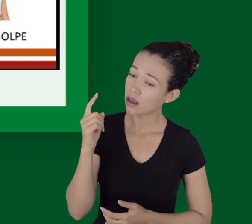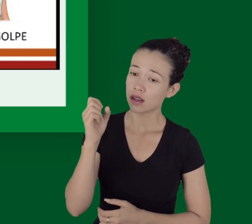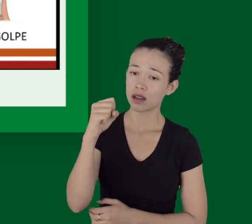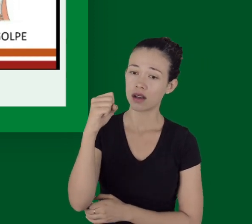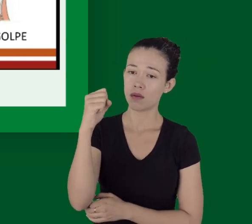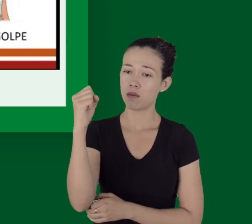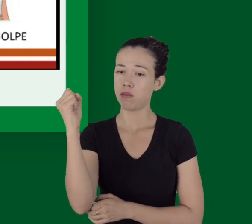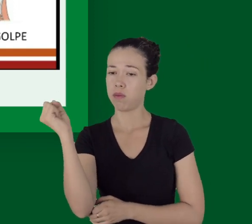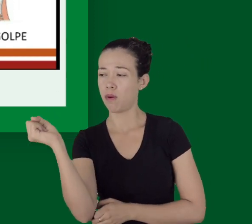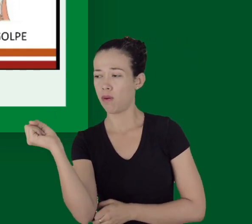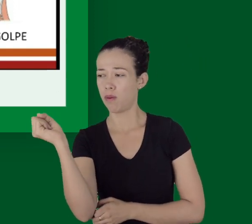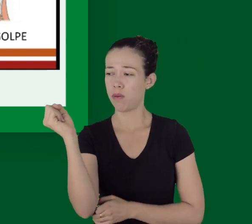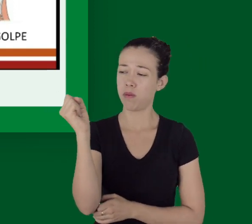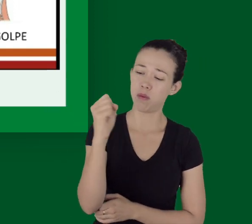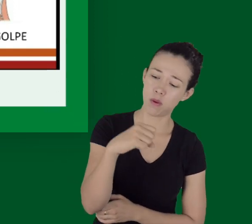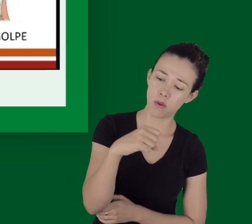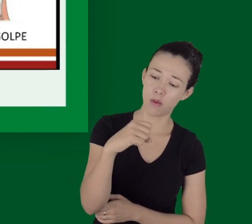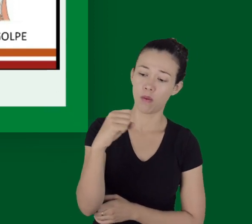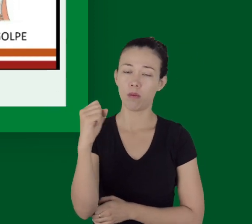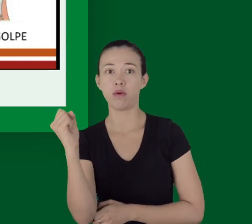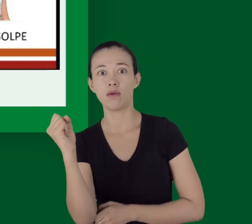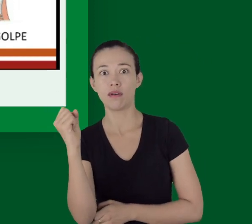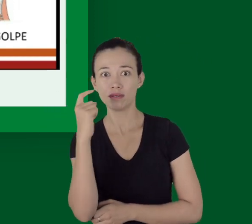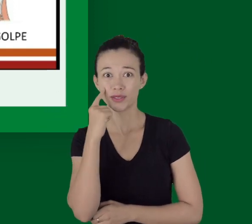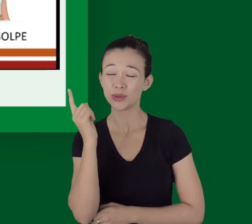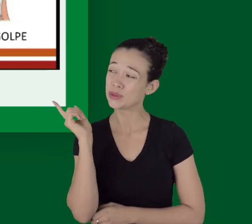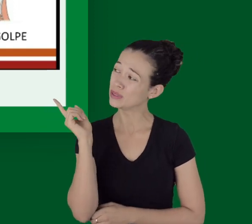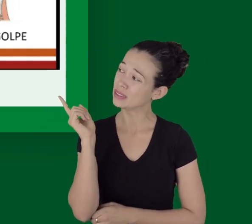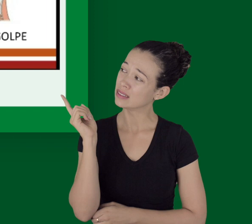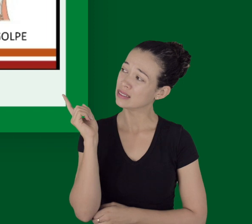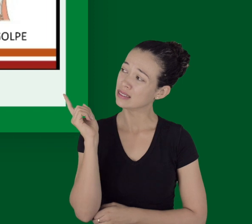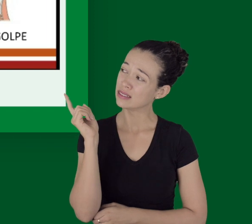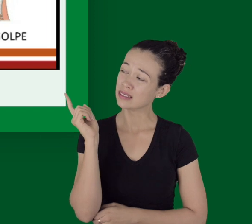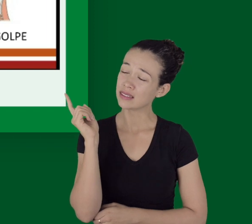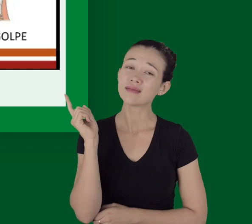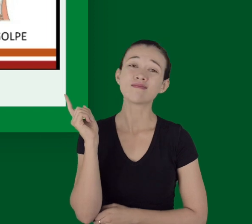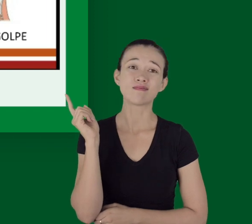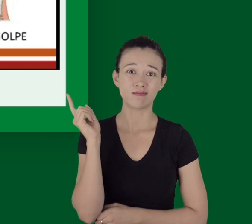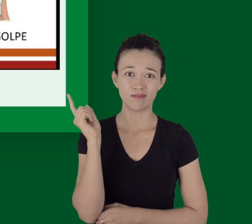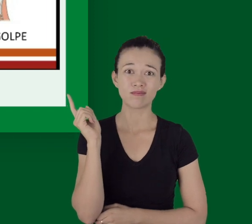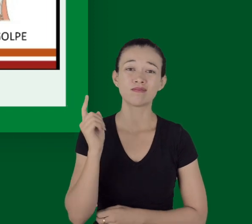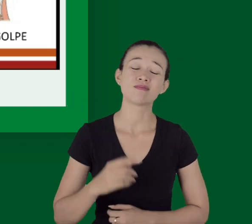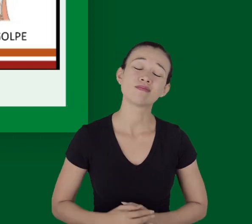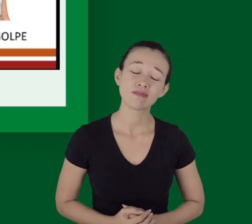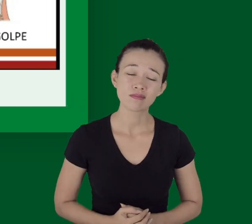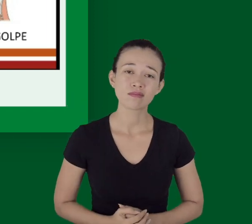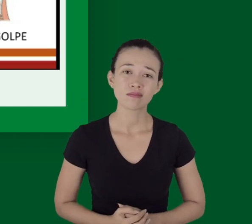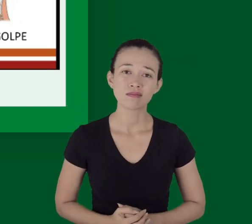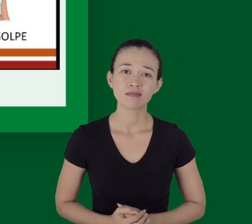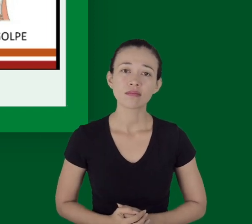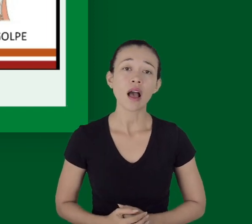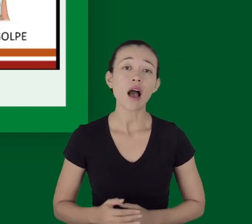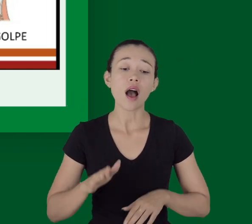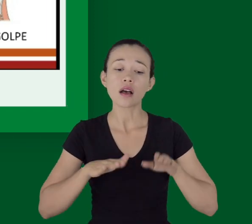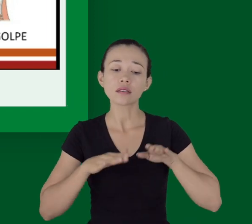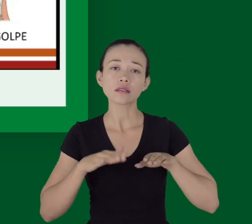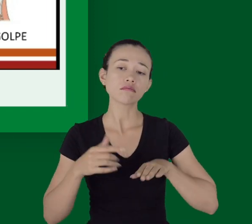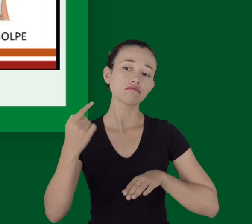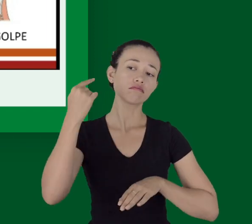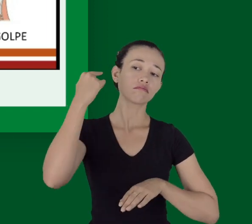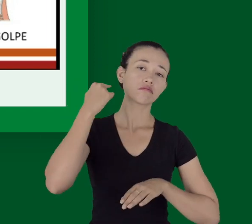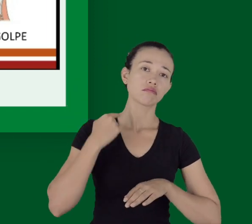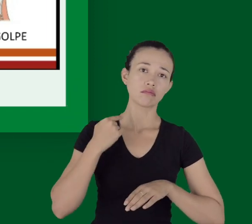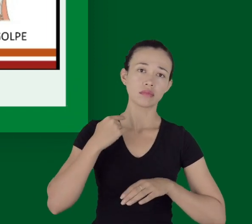naquele local onde ele sofreu um impacto, você tem uma lesão, às vezes até com fratura, né? Mas você